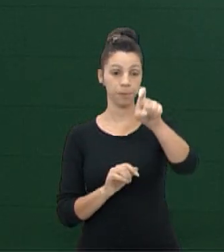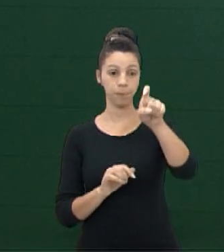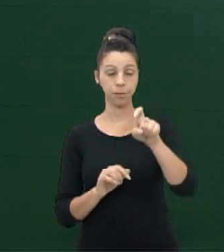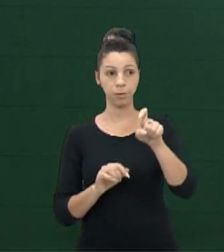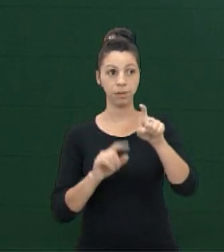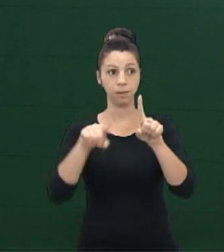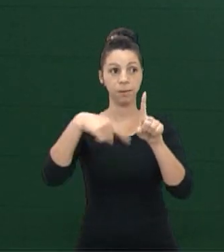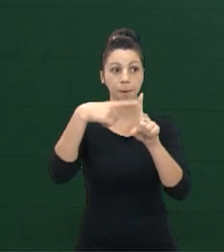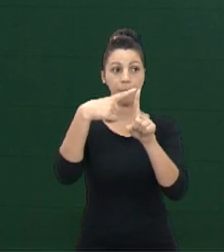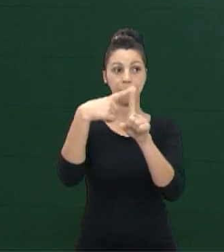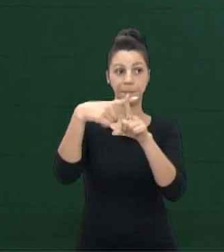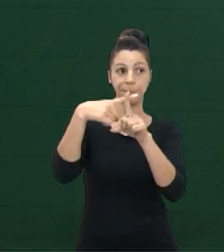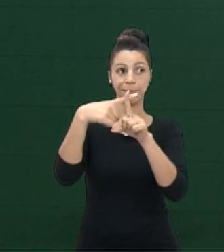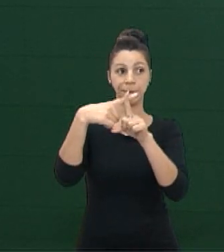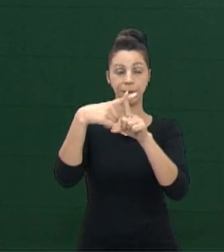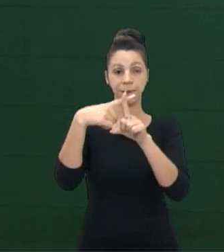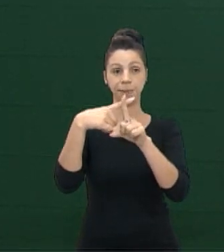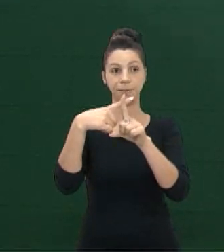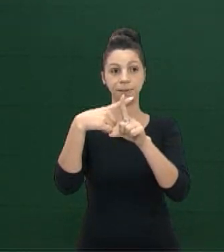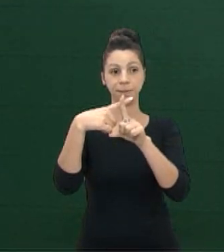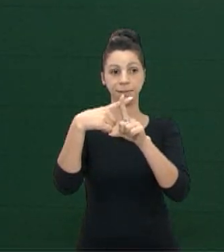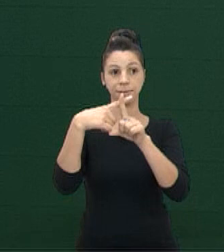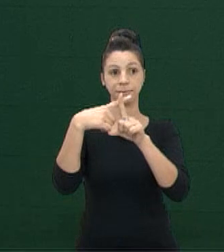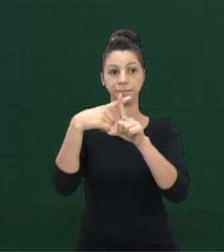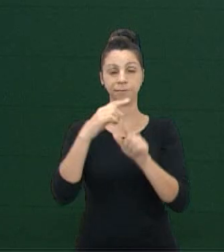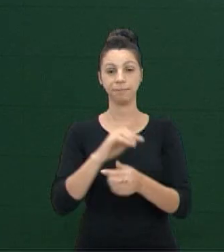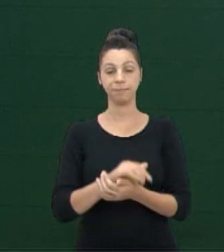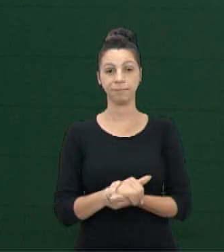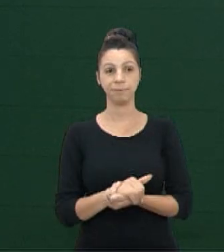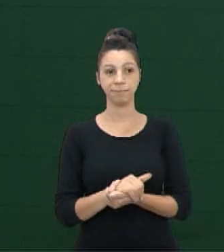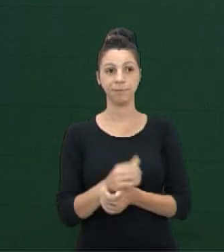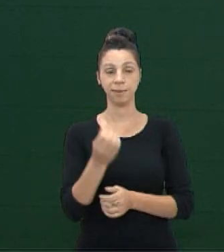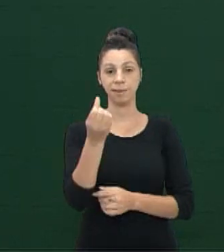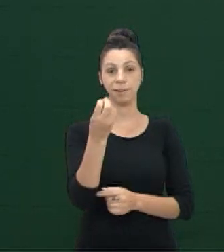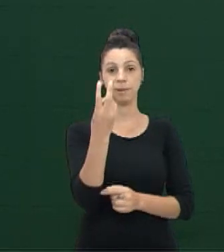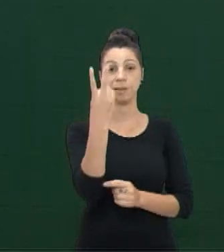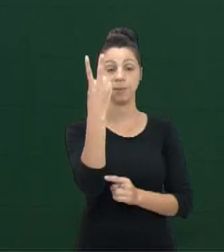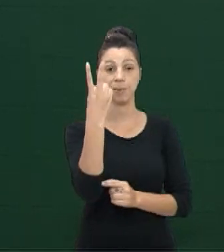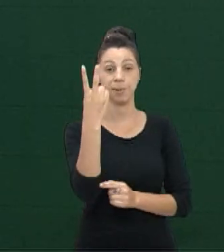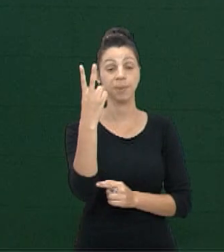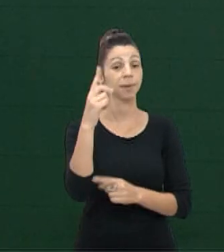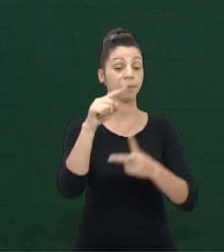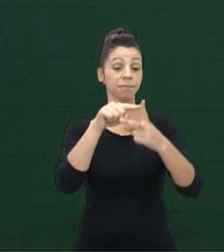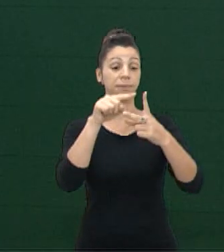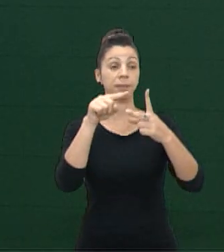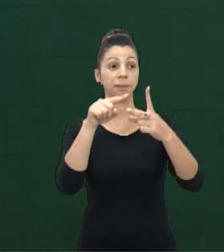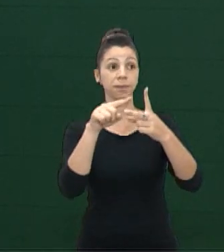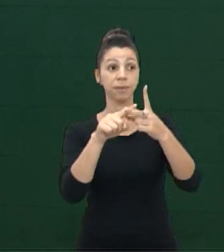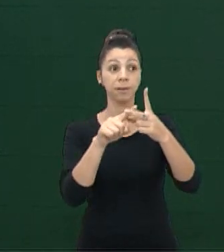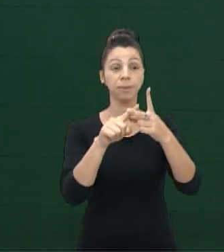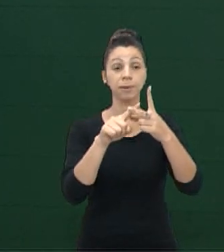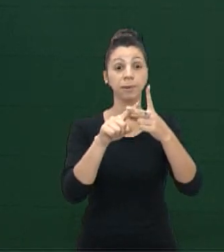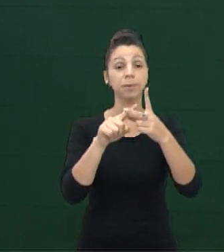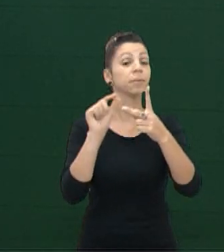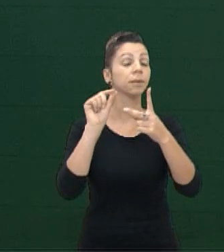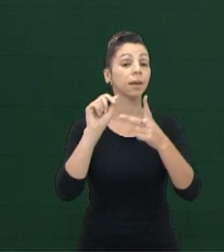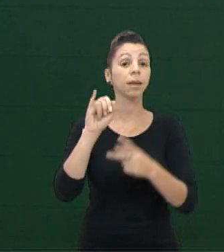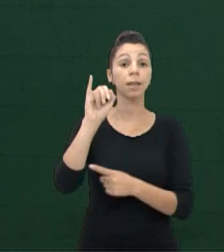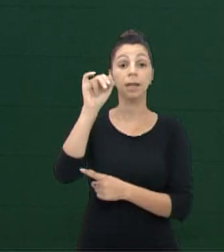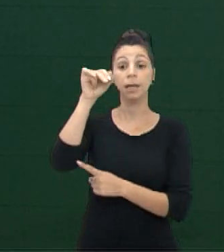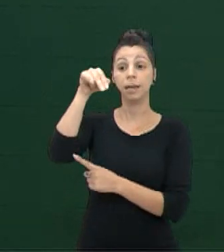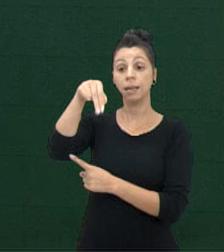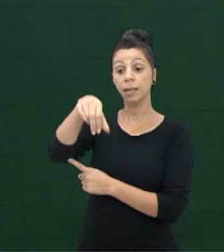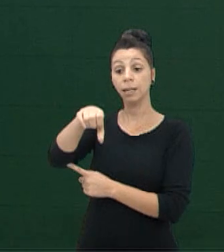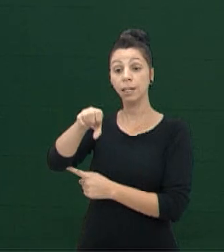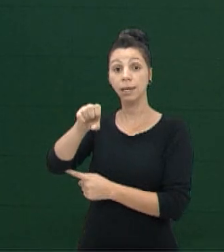inscrito, ok? Aí. E esse ângulo inscrito, ele deve ser igual ao ângulo central,